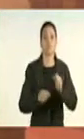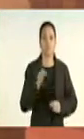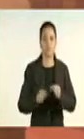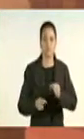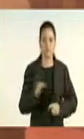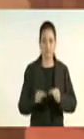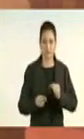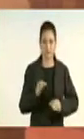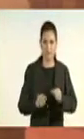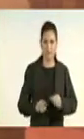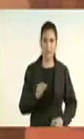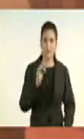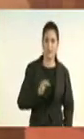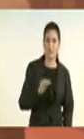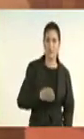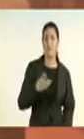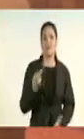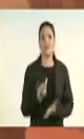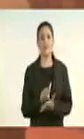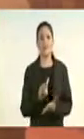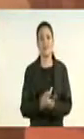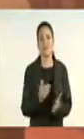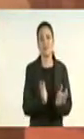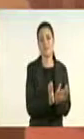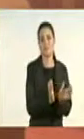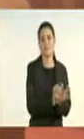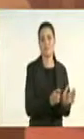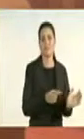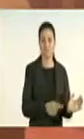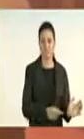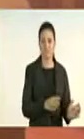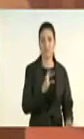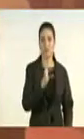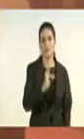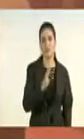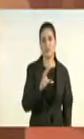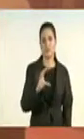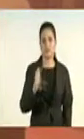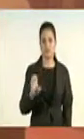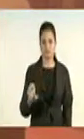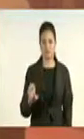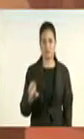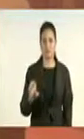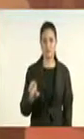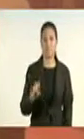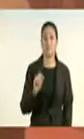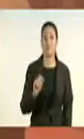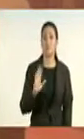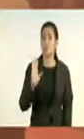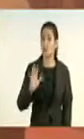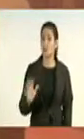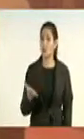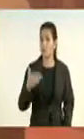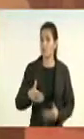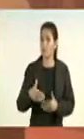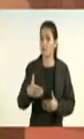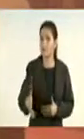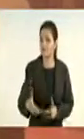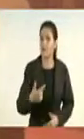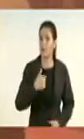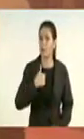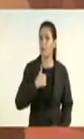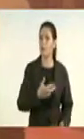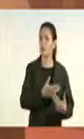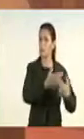administrativamente os atos dessa comissão, que é o Tribunal de Contas do Estado, e que será feito já nos próximos dias, e eu me comprometo,